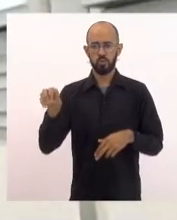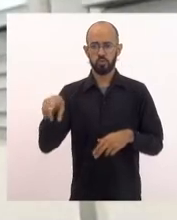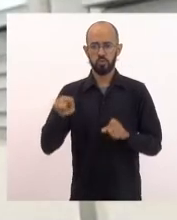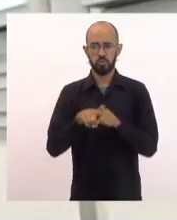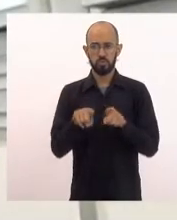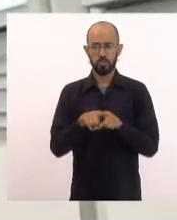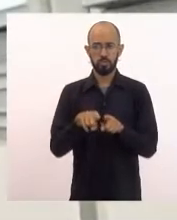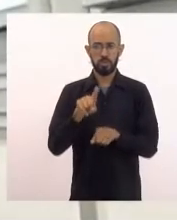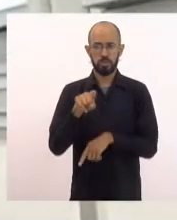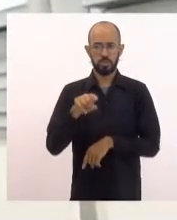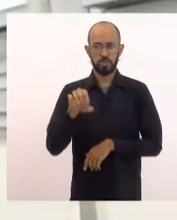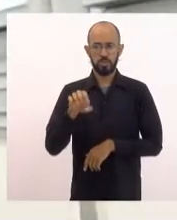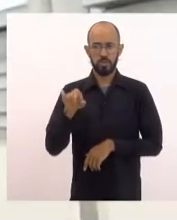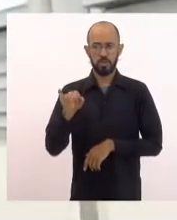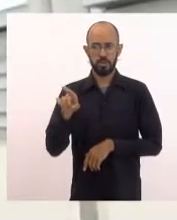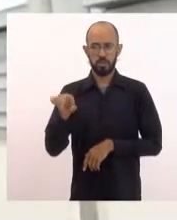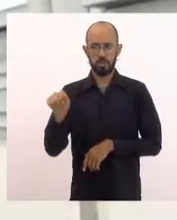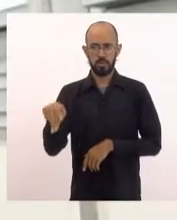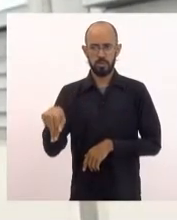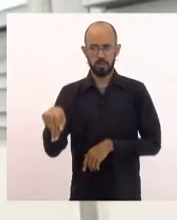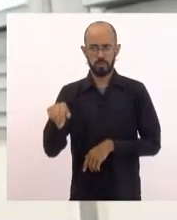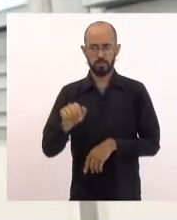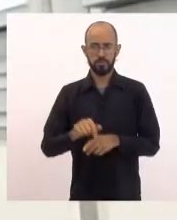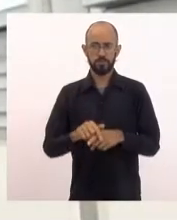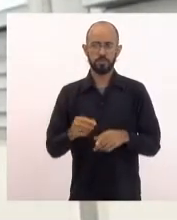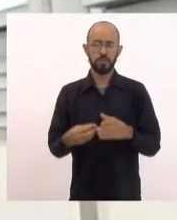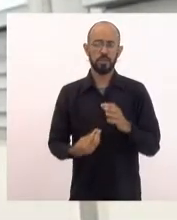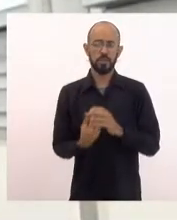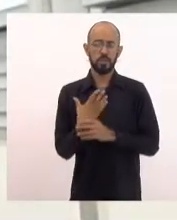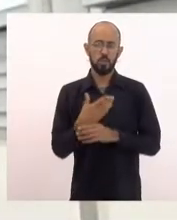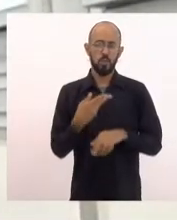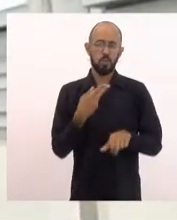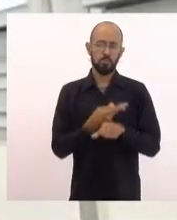projeto de resolução que criou esse prêmio. Então,